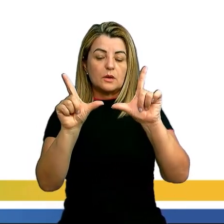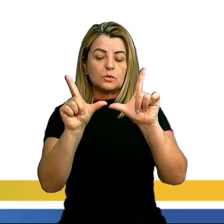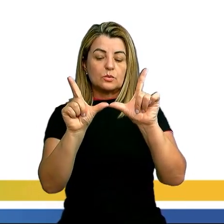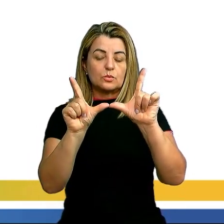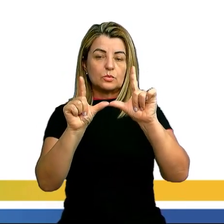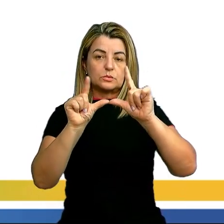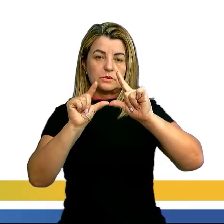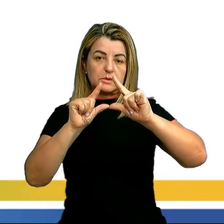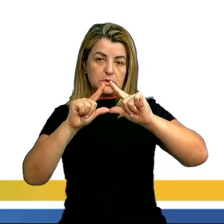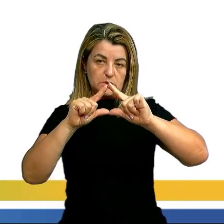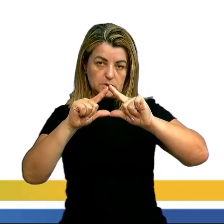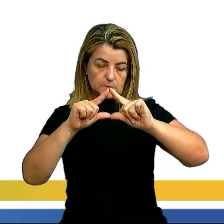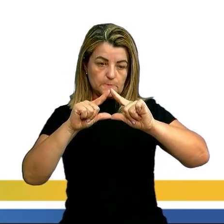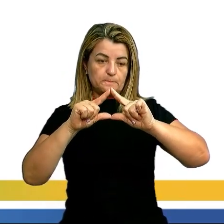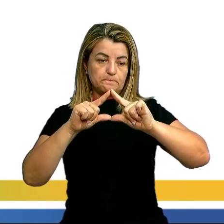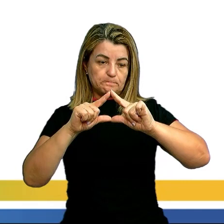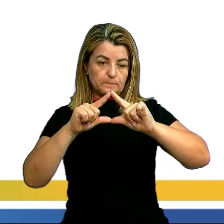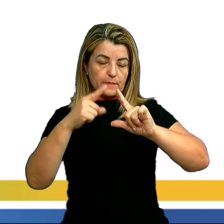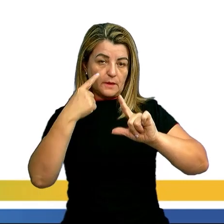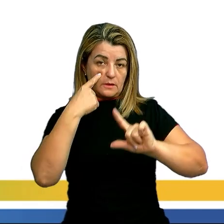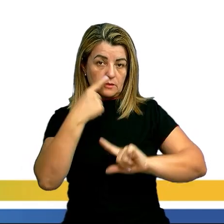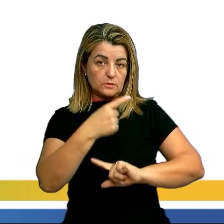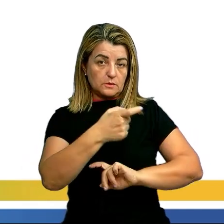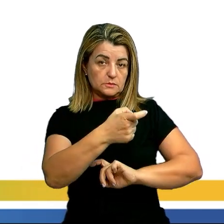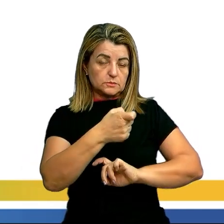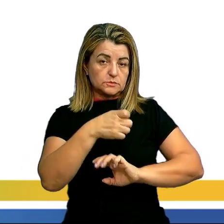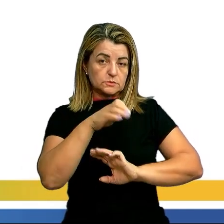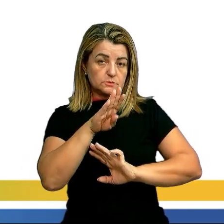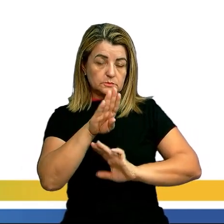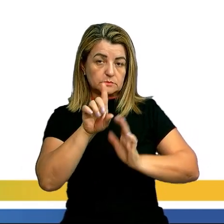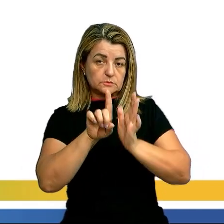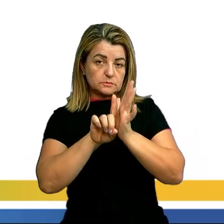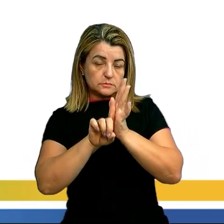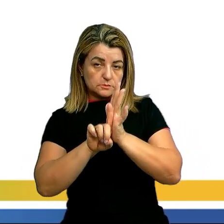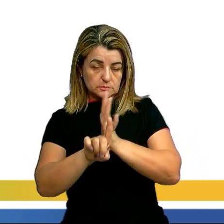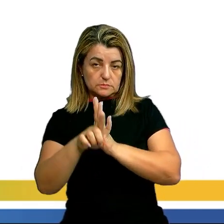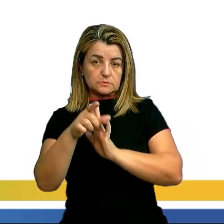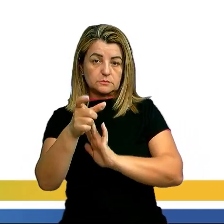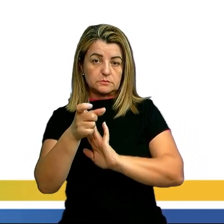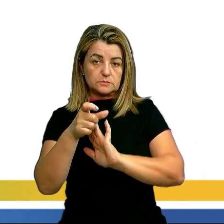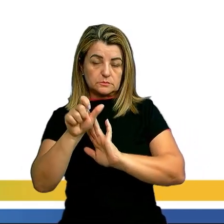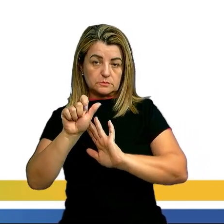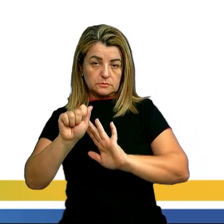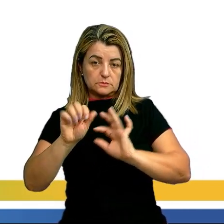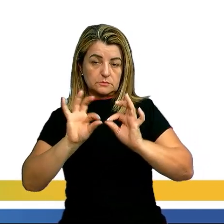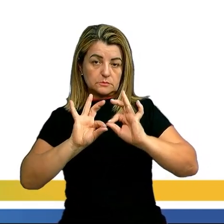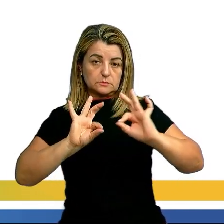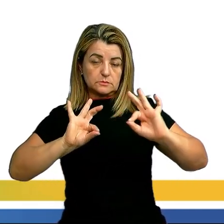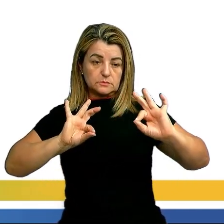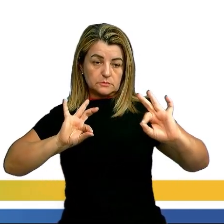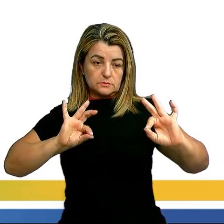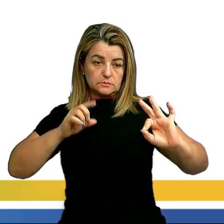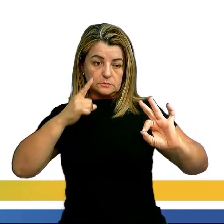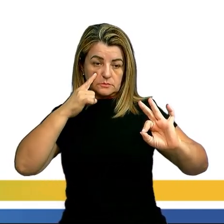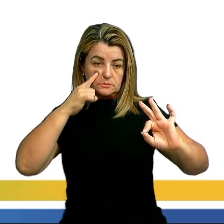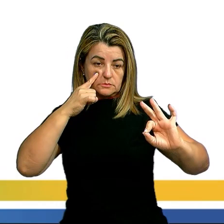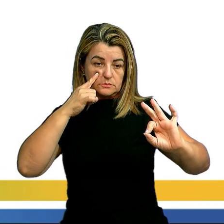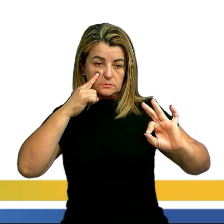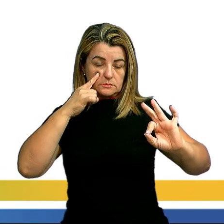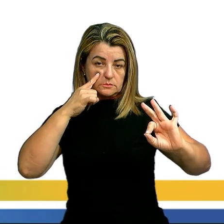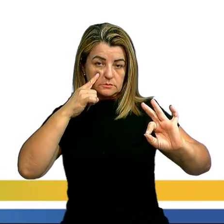vai ser bastante simples, é só xb menos xa, e essa distância vertical